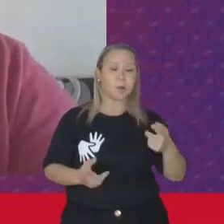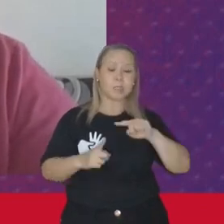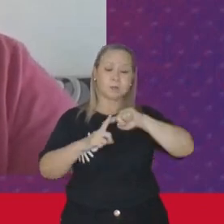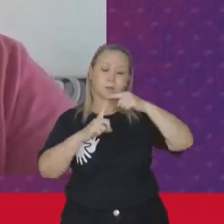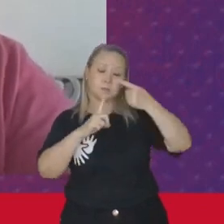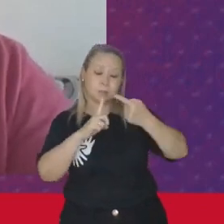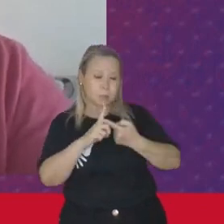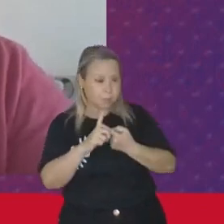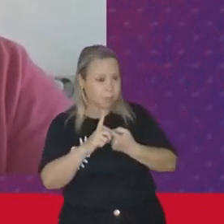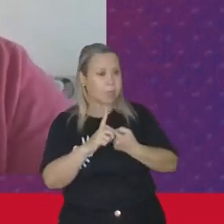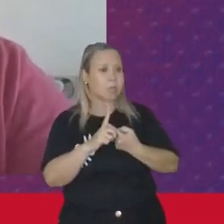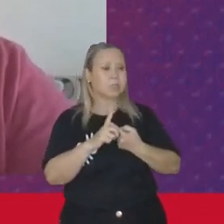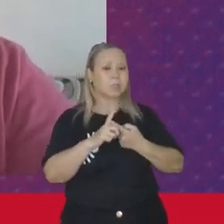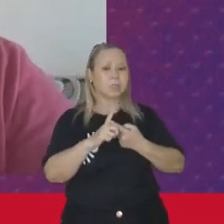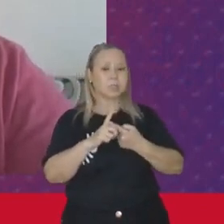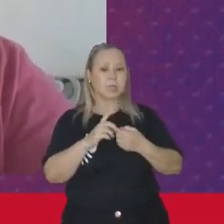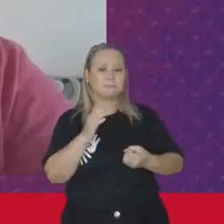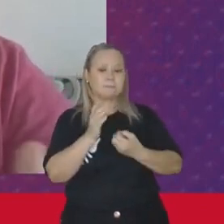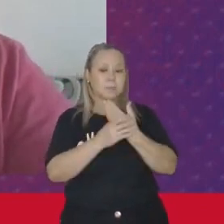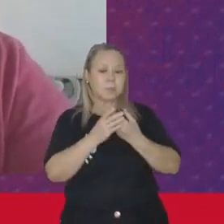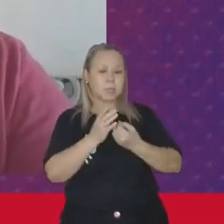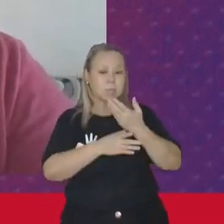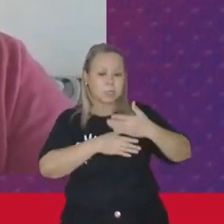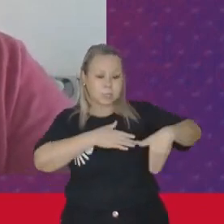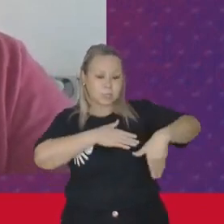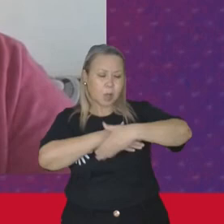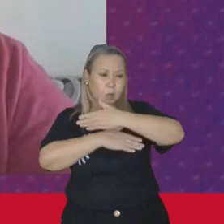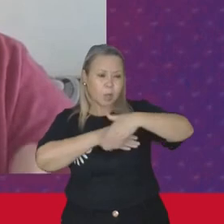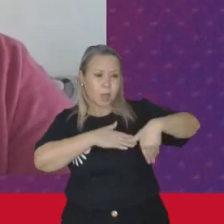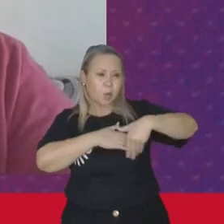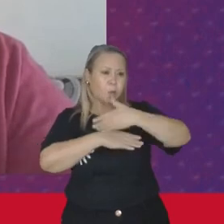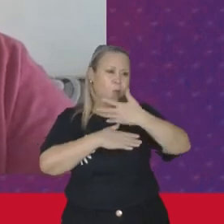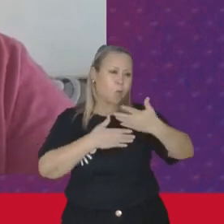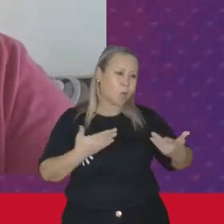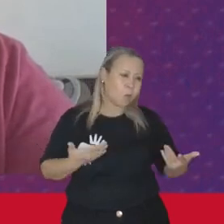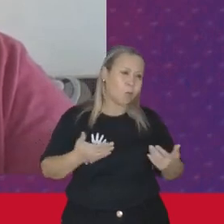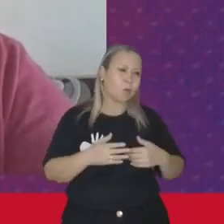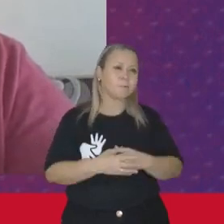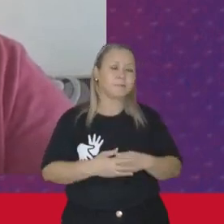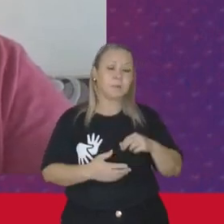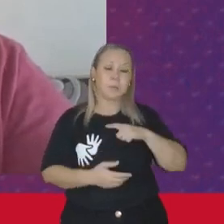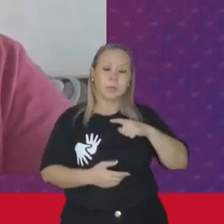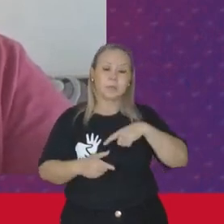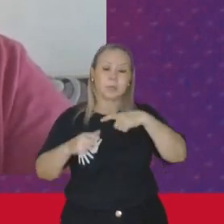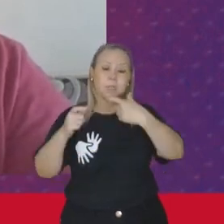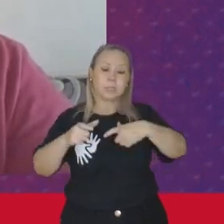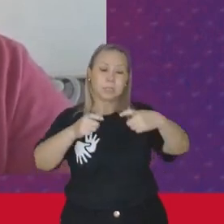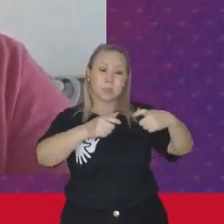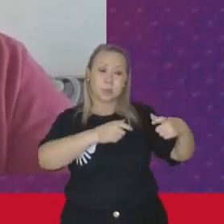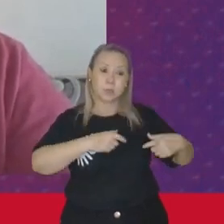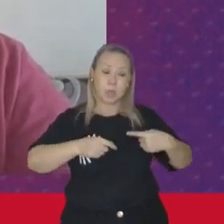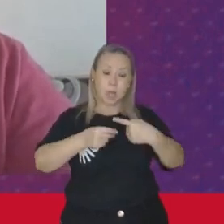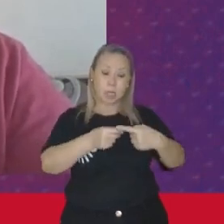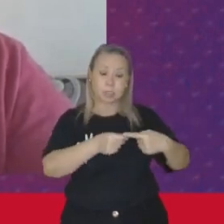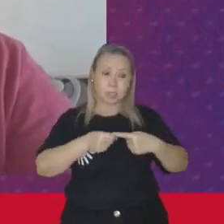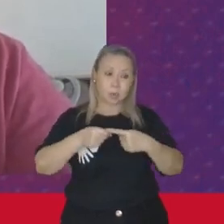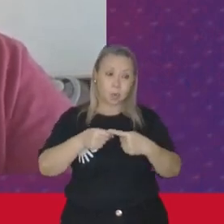apropriação do bairro, né, como se você tem espaços urbanos